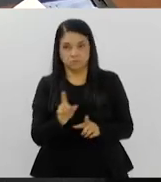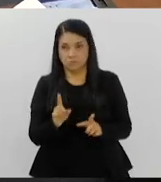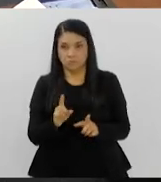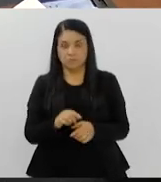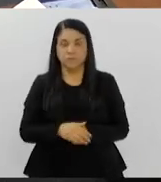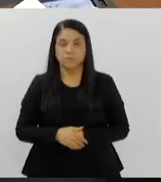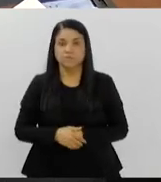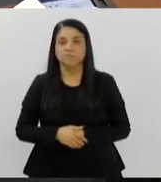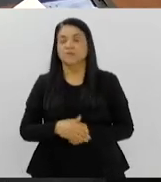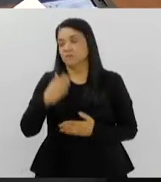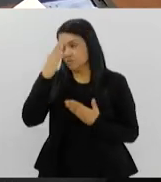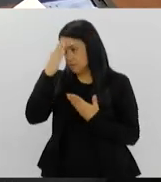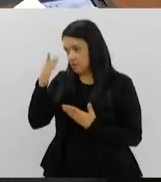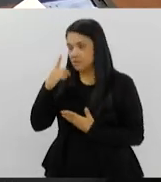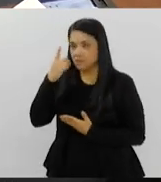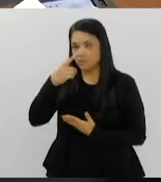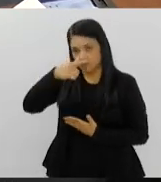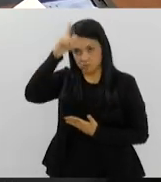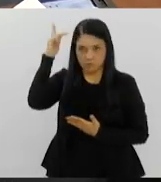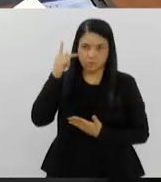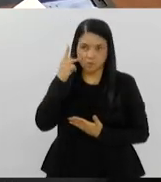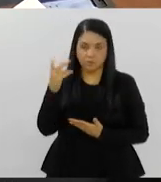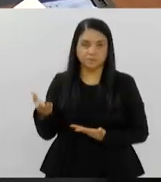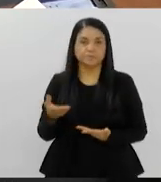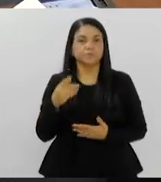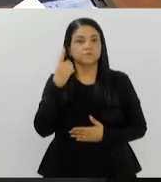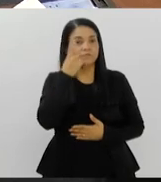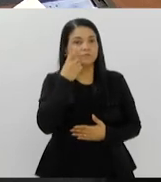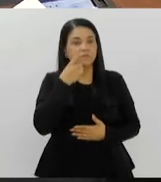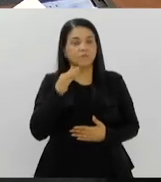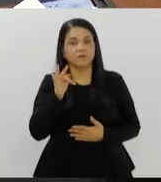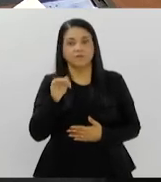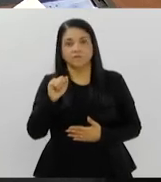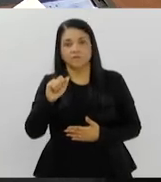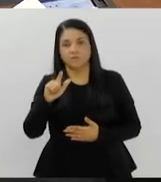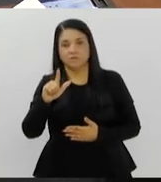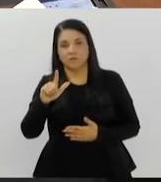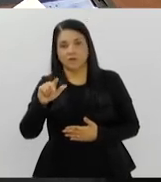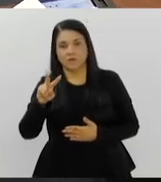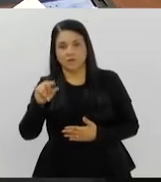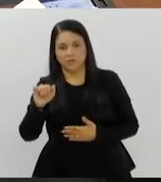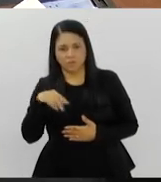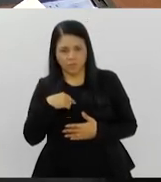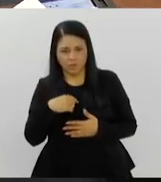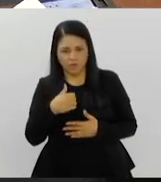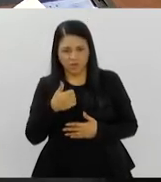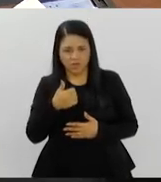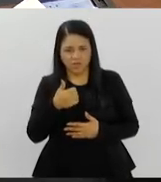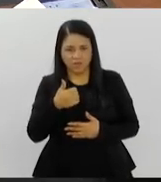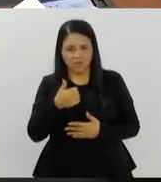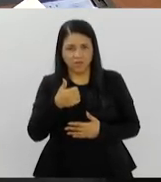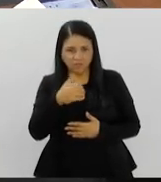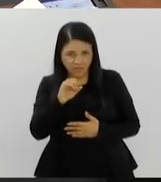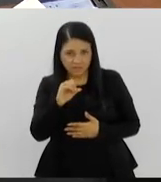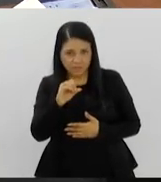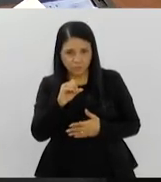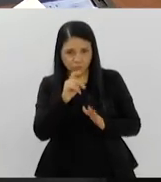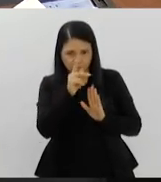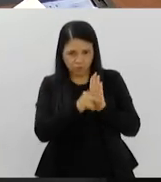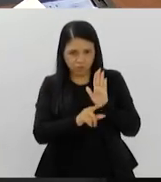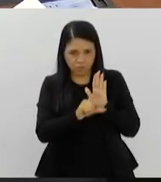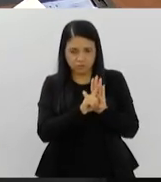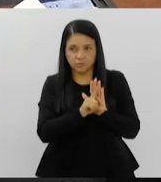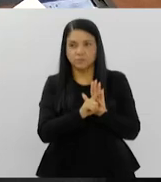Obrigada, deputado Luiz Paulo. Deputado Serafini. Tá, o décimo só... ponto é o nono que está em votação? Aqui é o